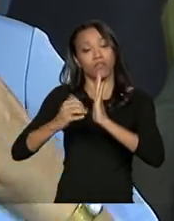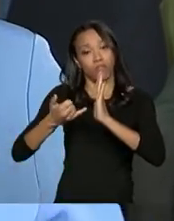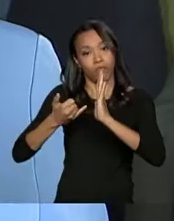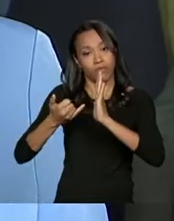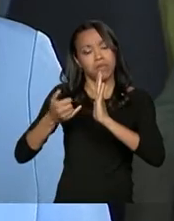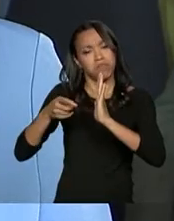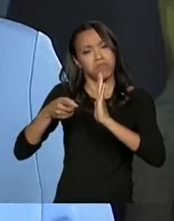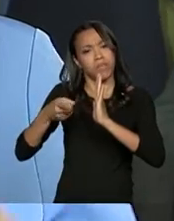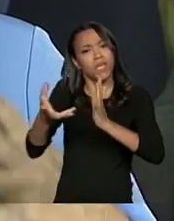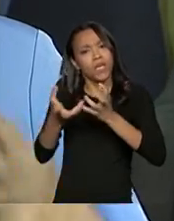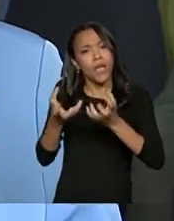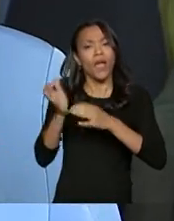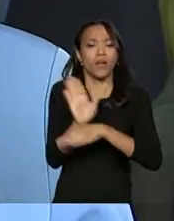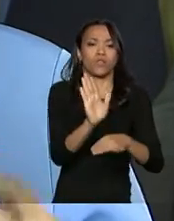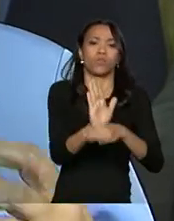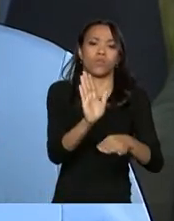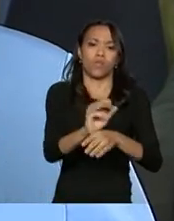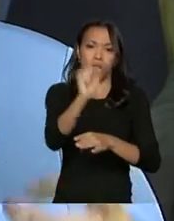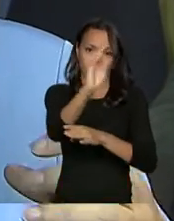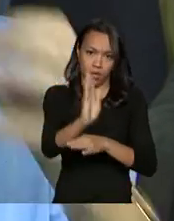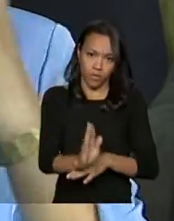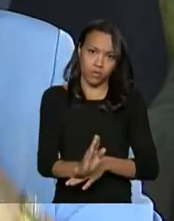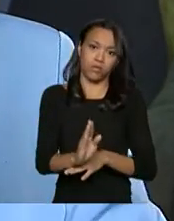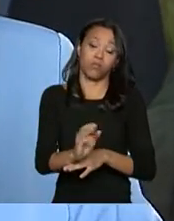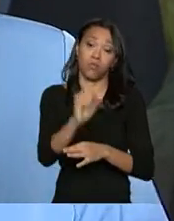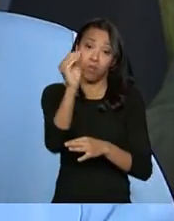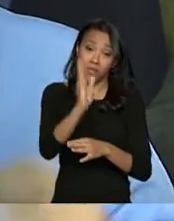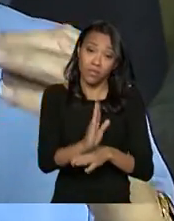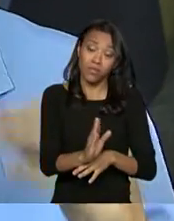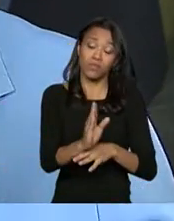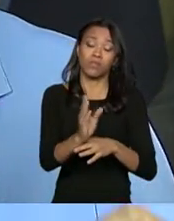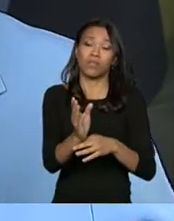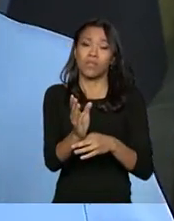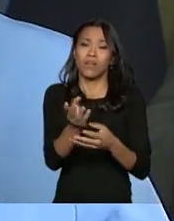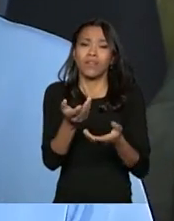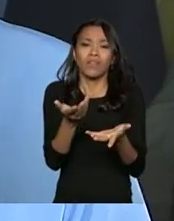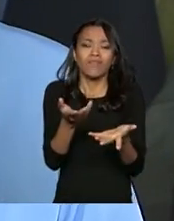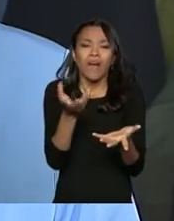de contribuir para o Brasil sair das suas dificuldades o